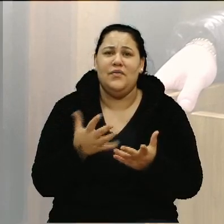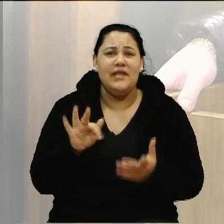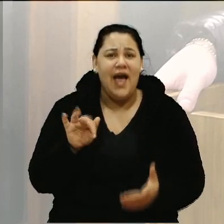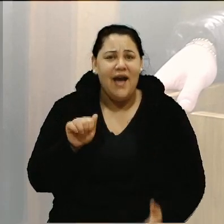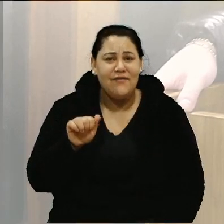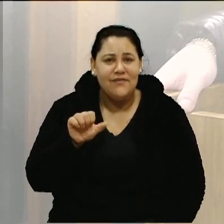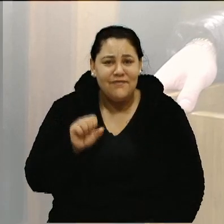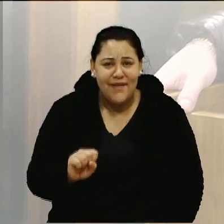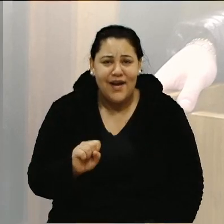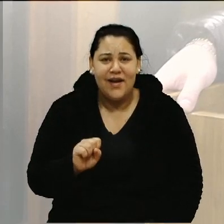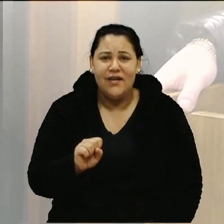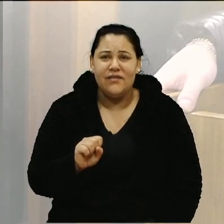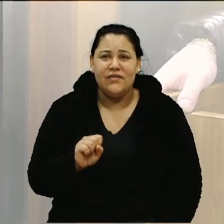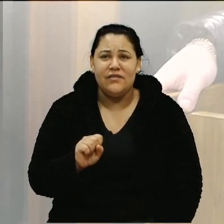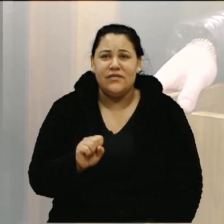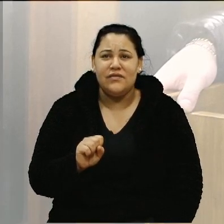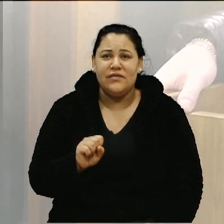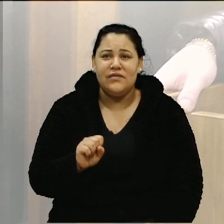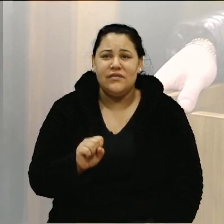FAS?